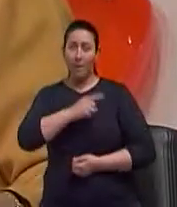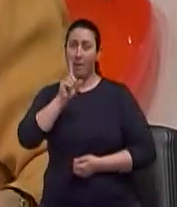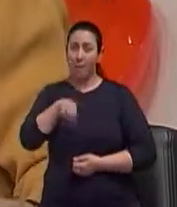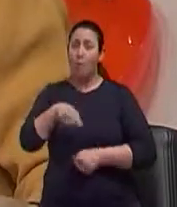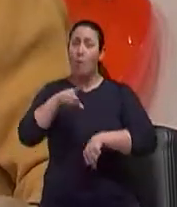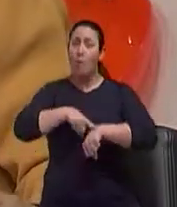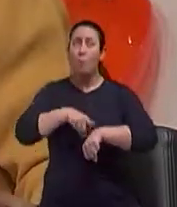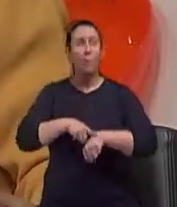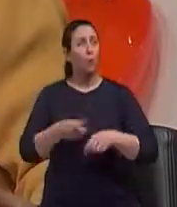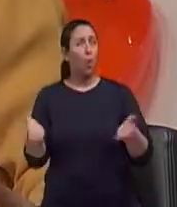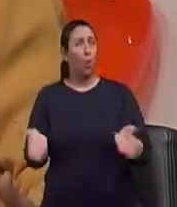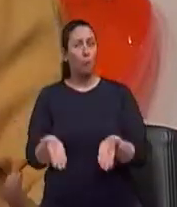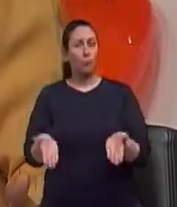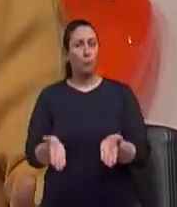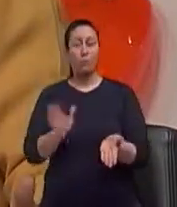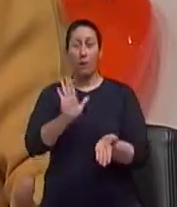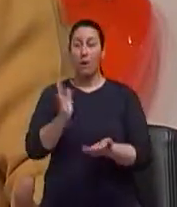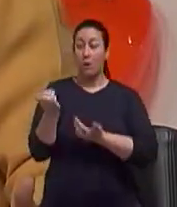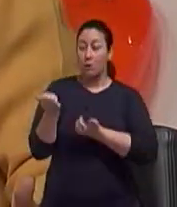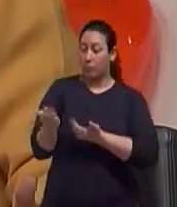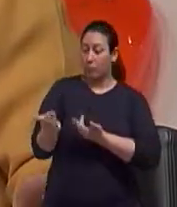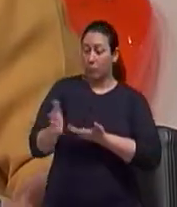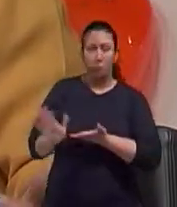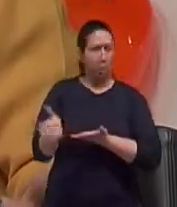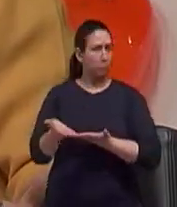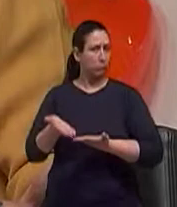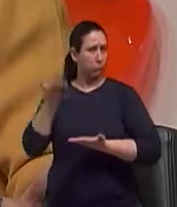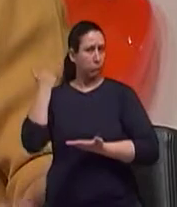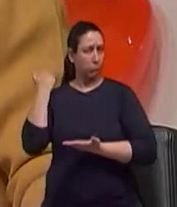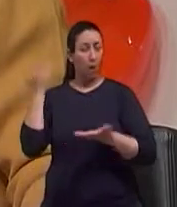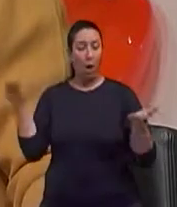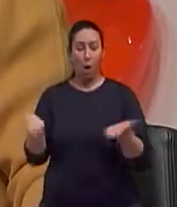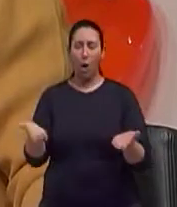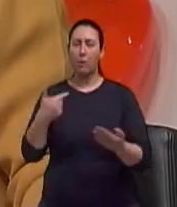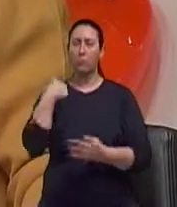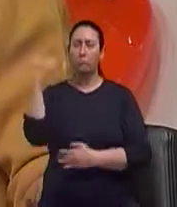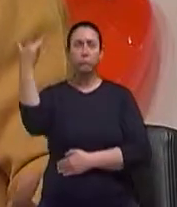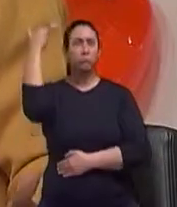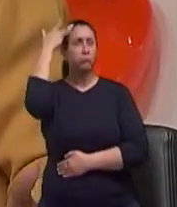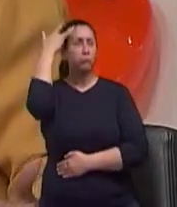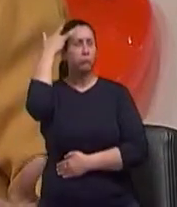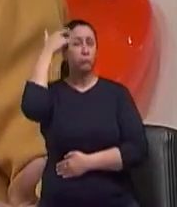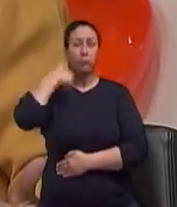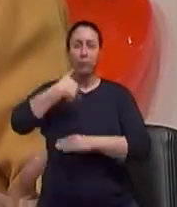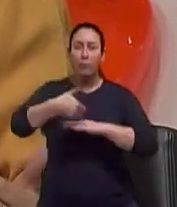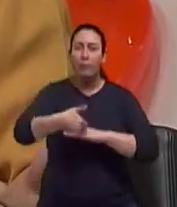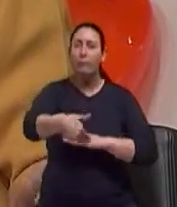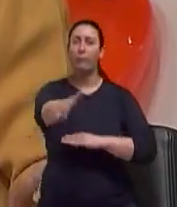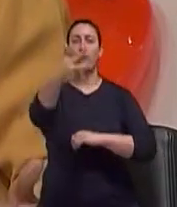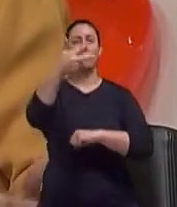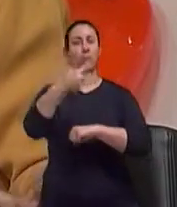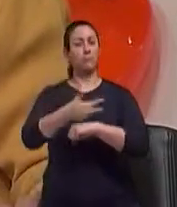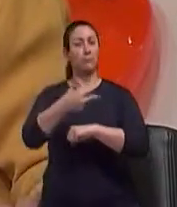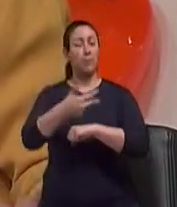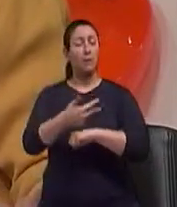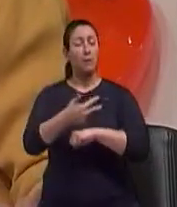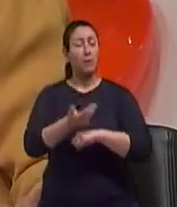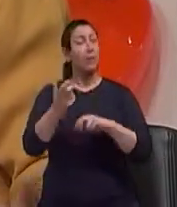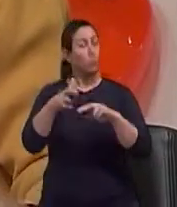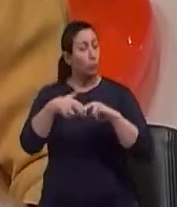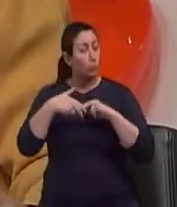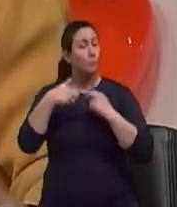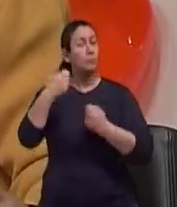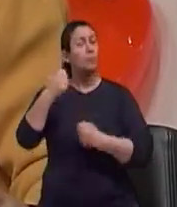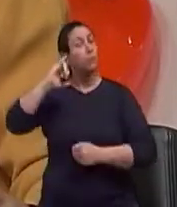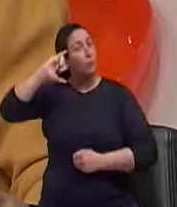a juventude passou e temos a maturidade o envelhecimento pela frente é hora de aproveitar todos os seus benefícios